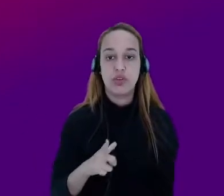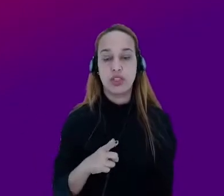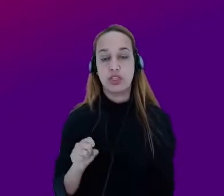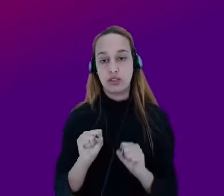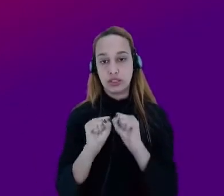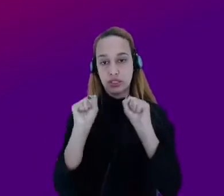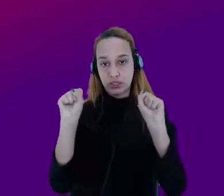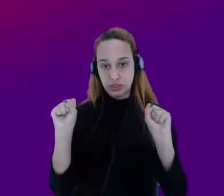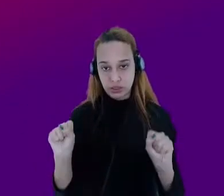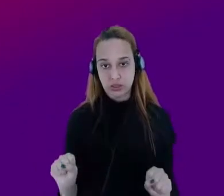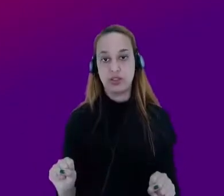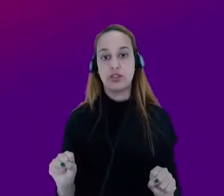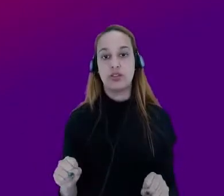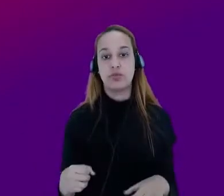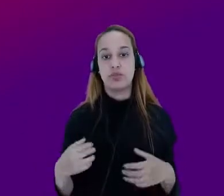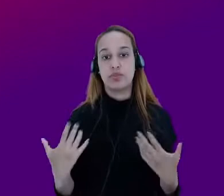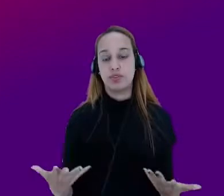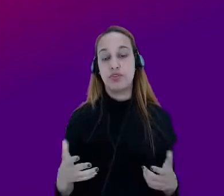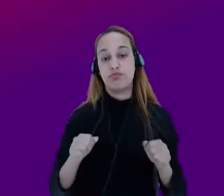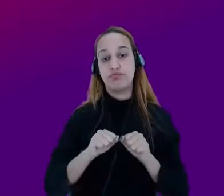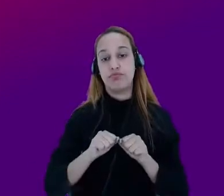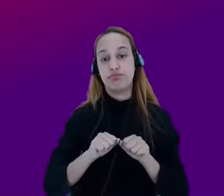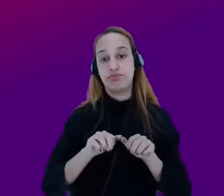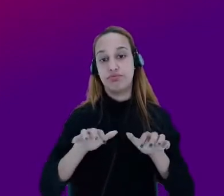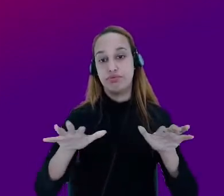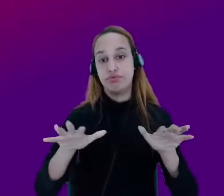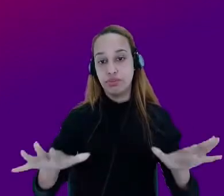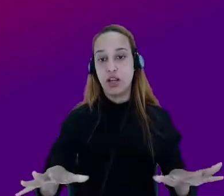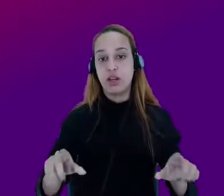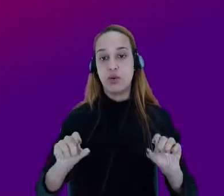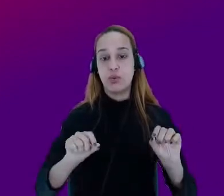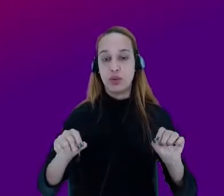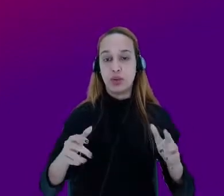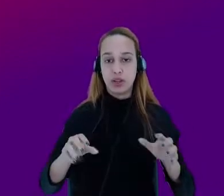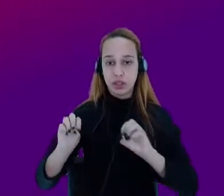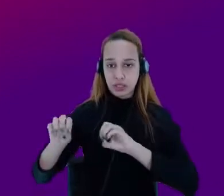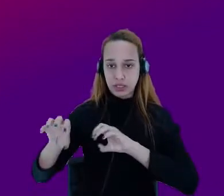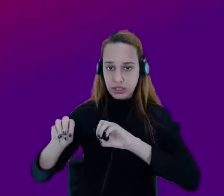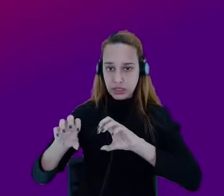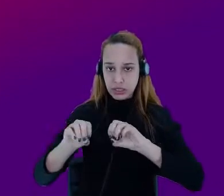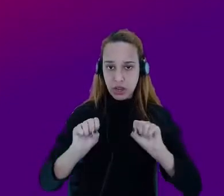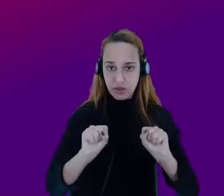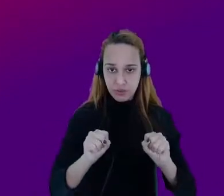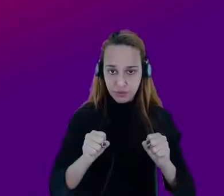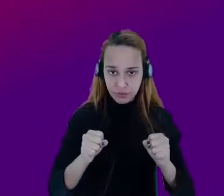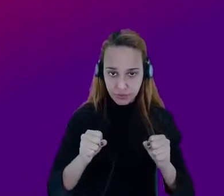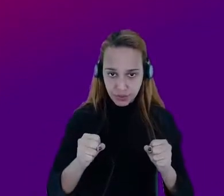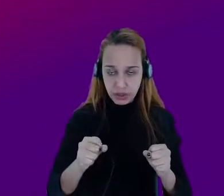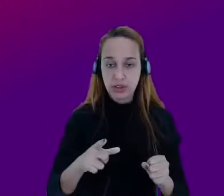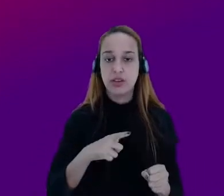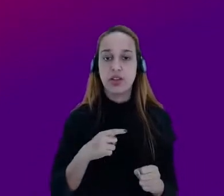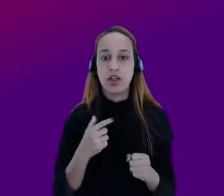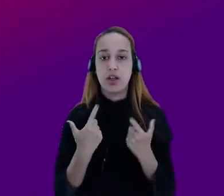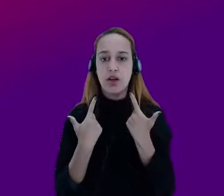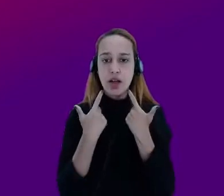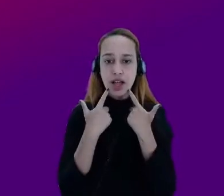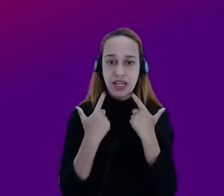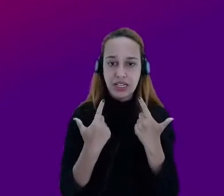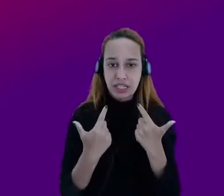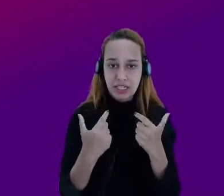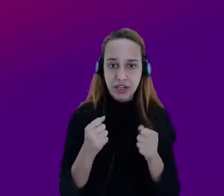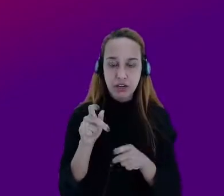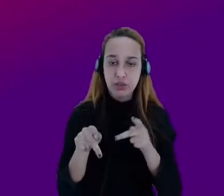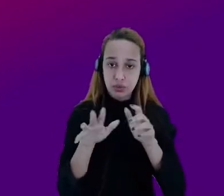plataforma de distribuição de conhecimento muito robusta, trazer uma linguagem mais popular e